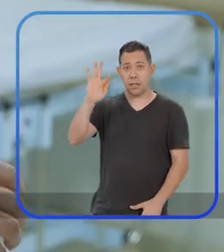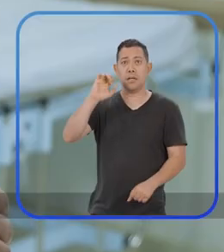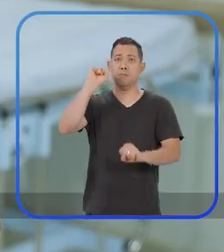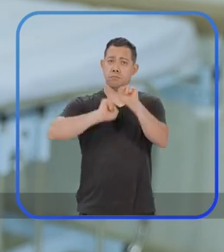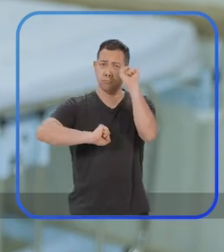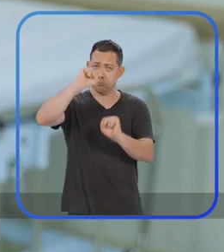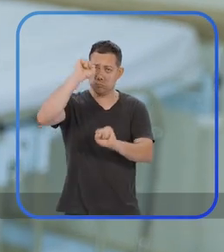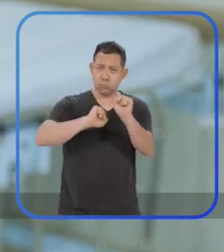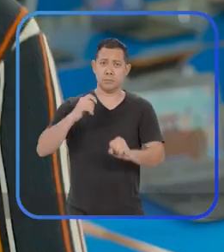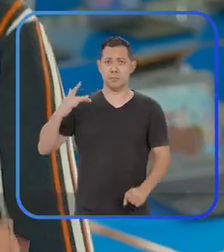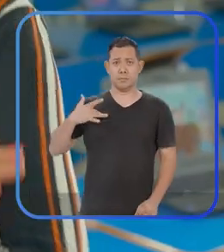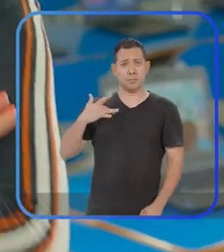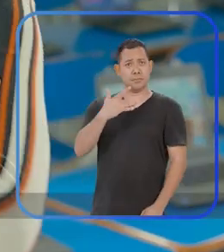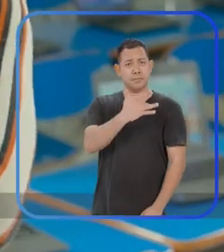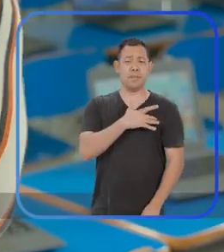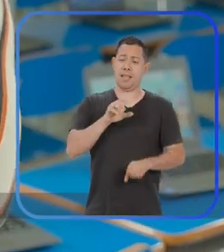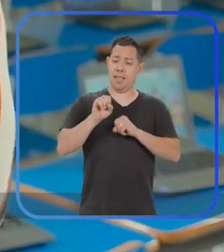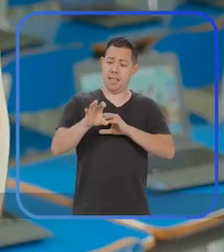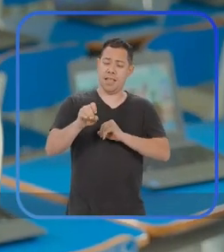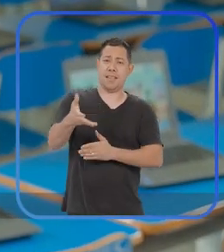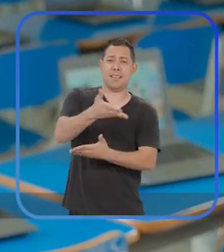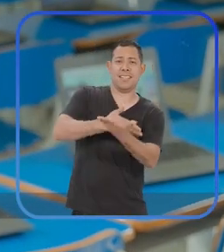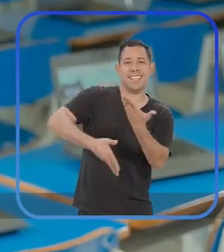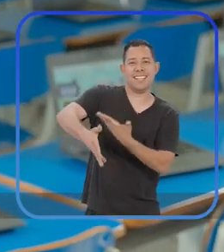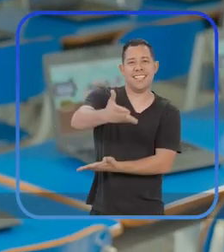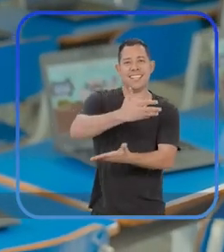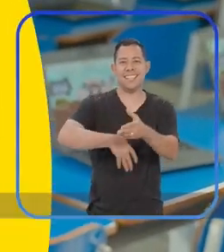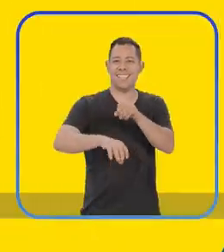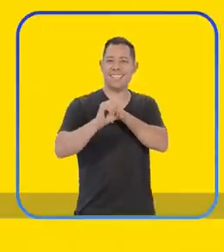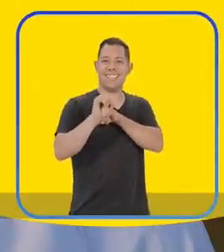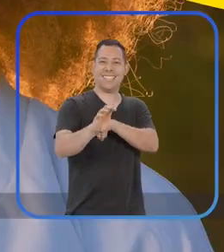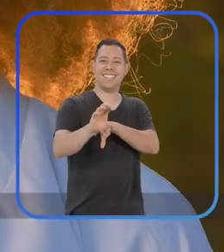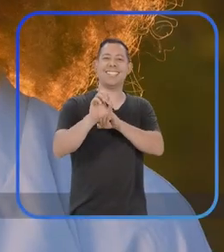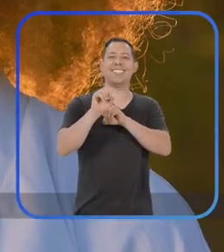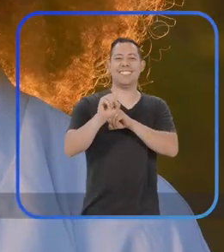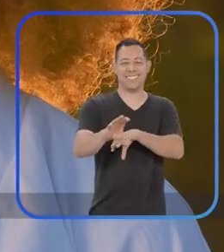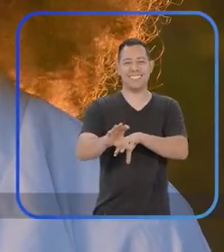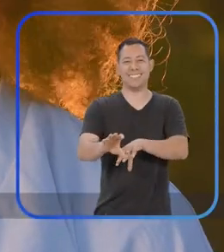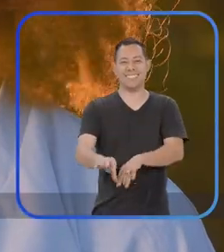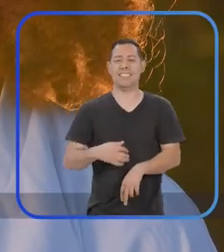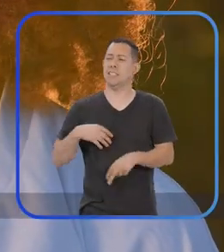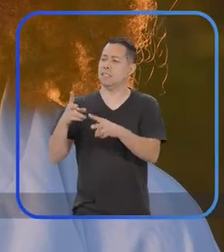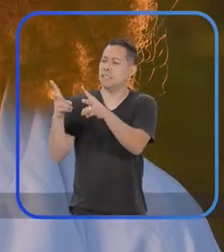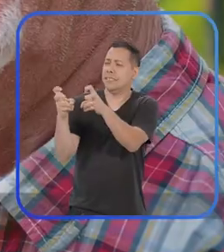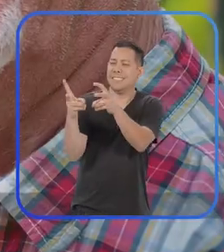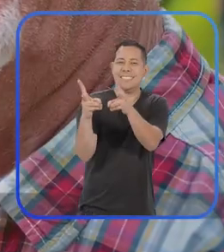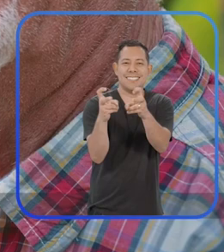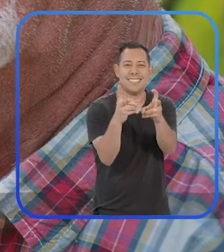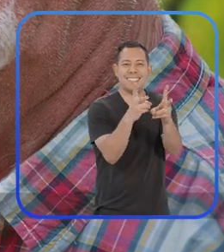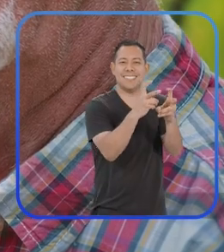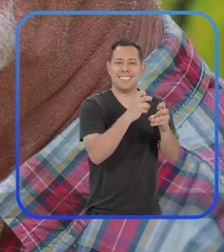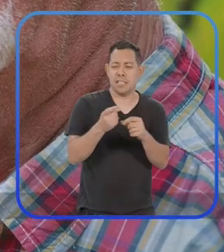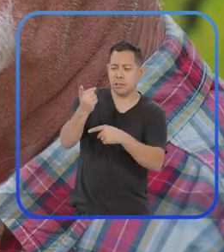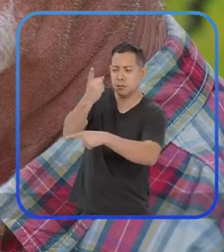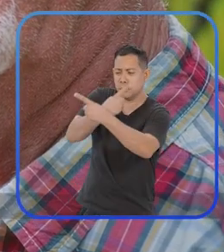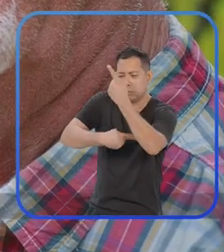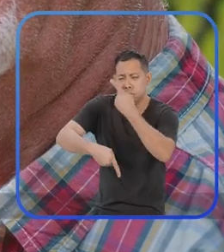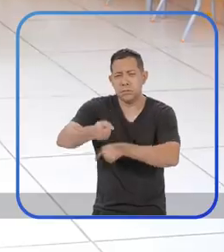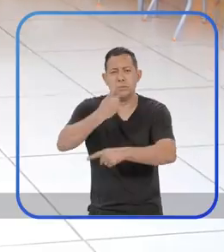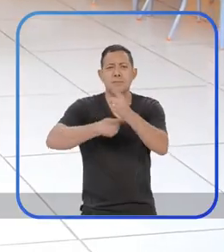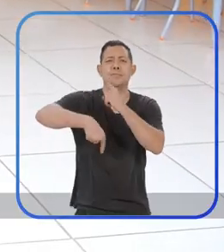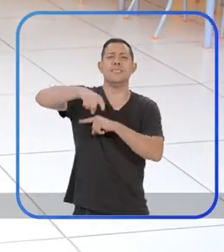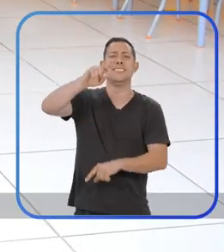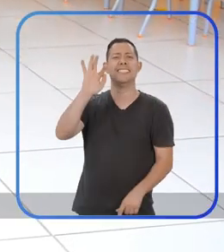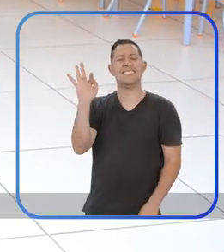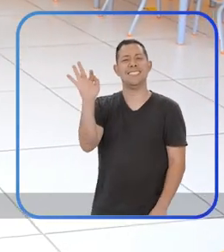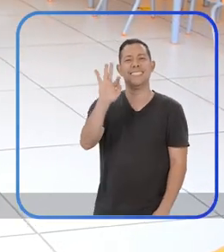indústria, saúde e educação. Olhou pro lado, viu como evoluiu.